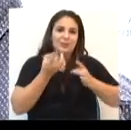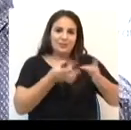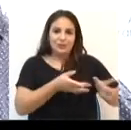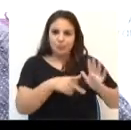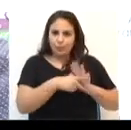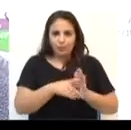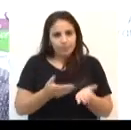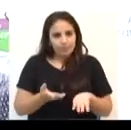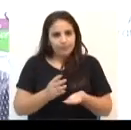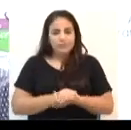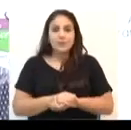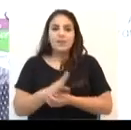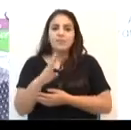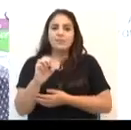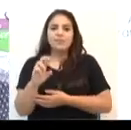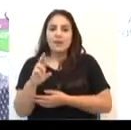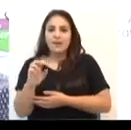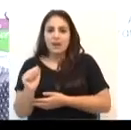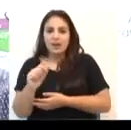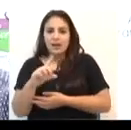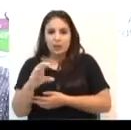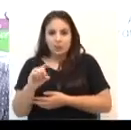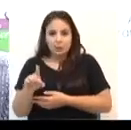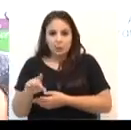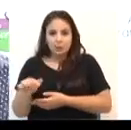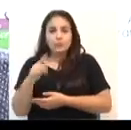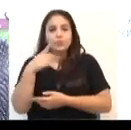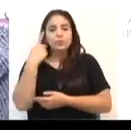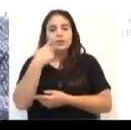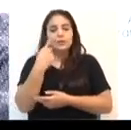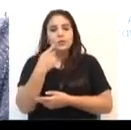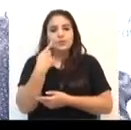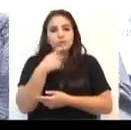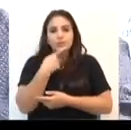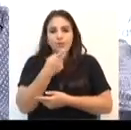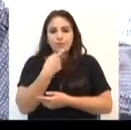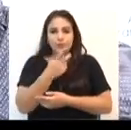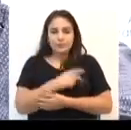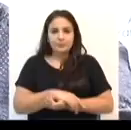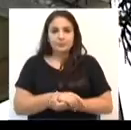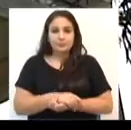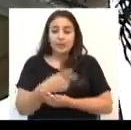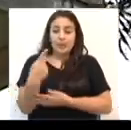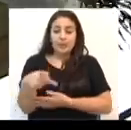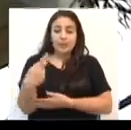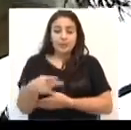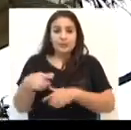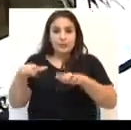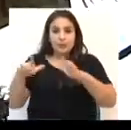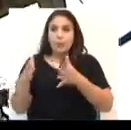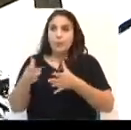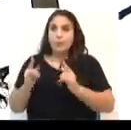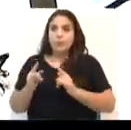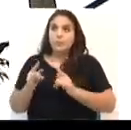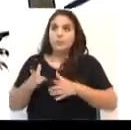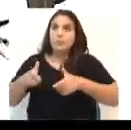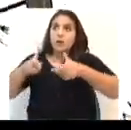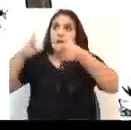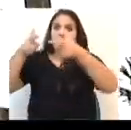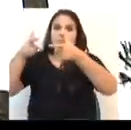bairro Veracruz, foi citado como exemplo pelo vereador Patrick Cavalcante. Aqui, uma caixa